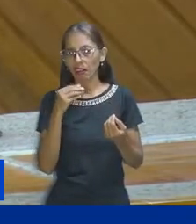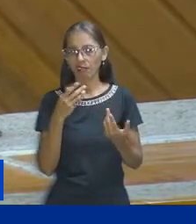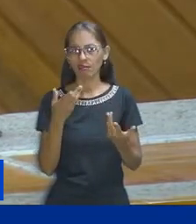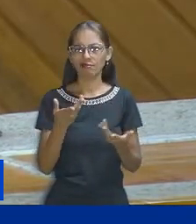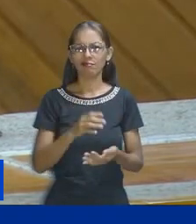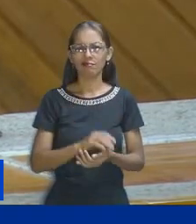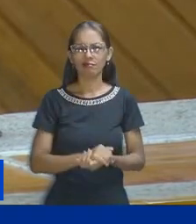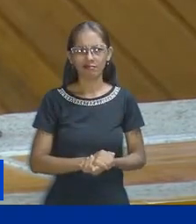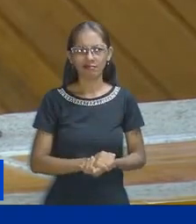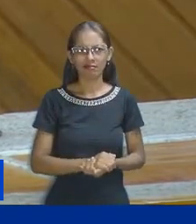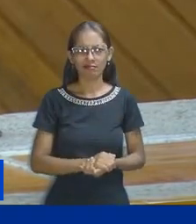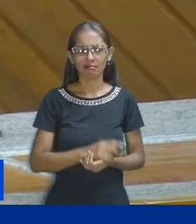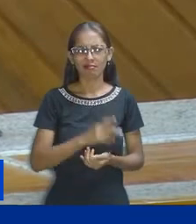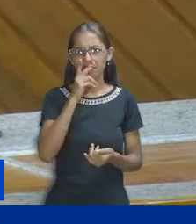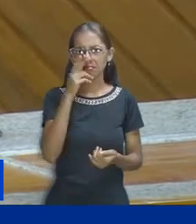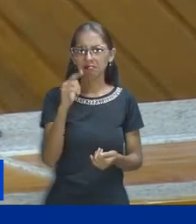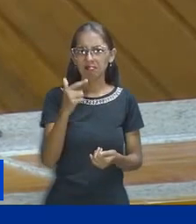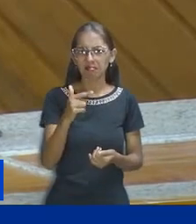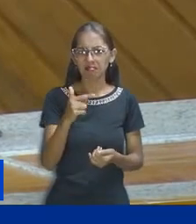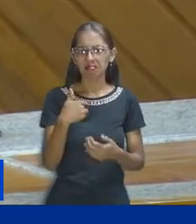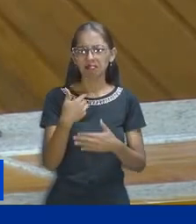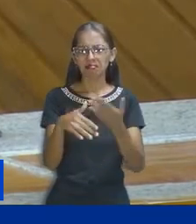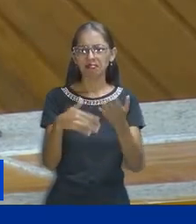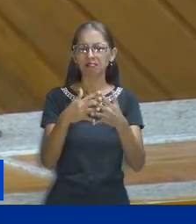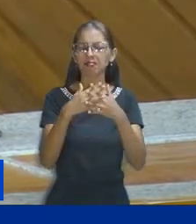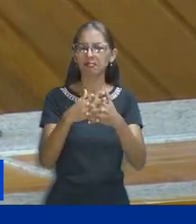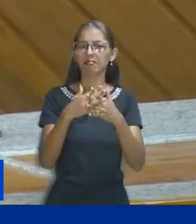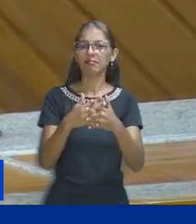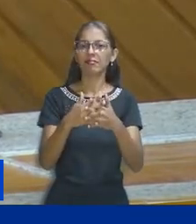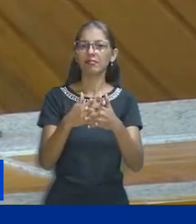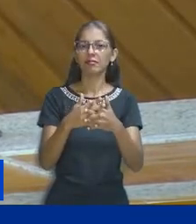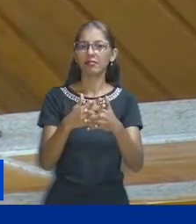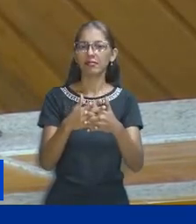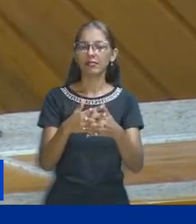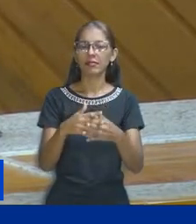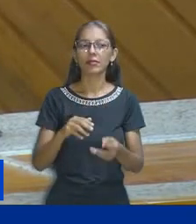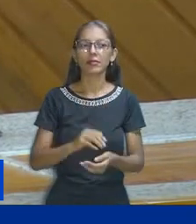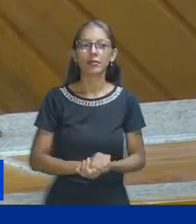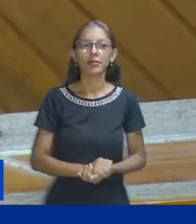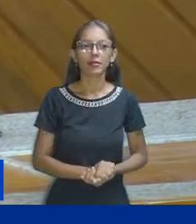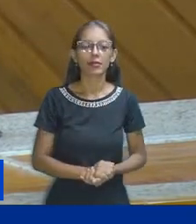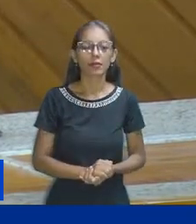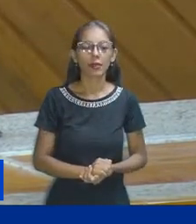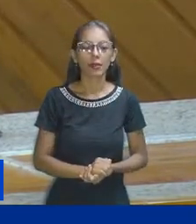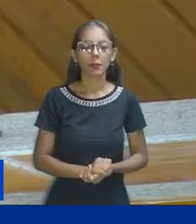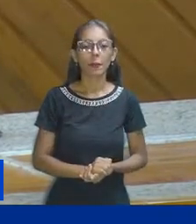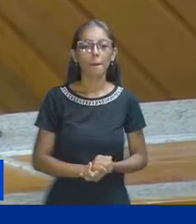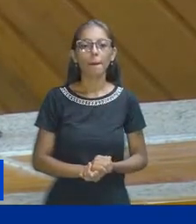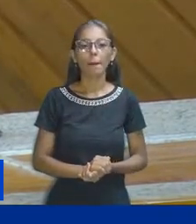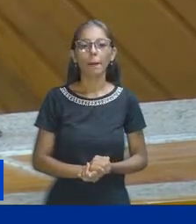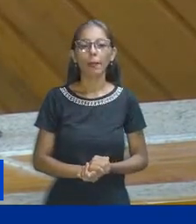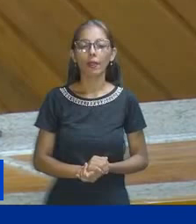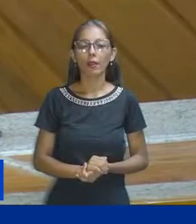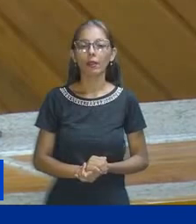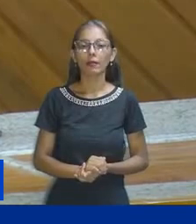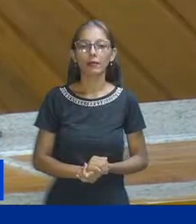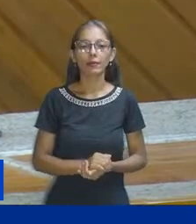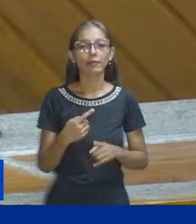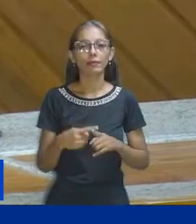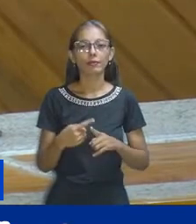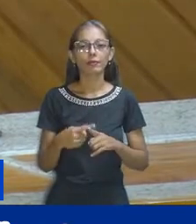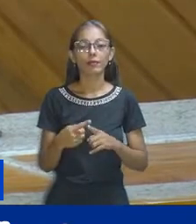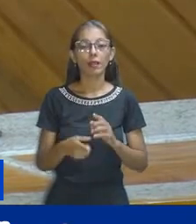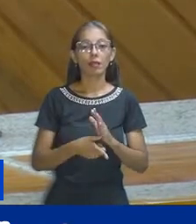relator, por conta dessa fragilidade causada por uma instrução ruim dessa fase lá